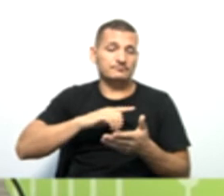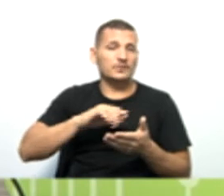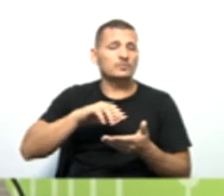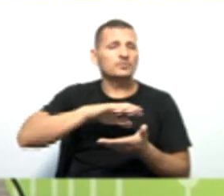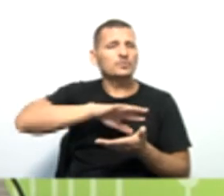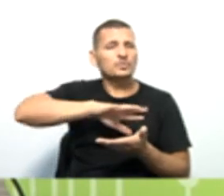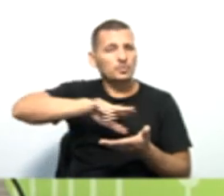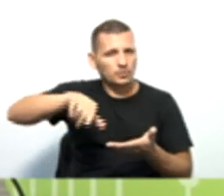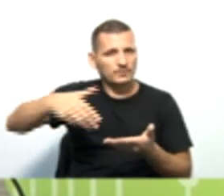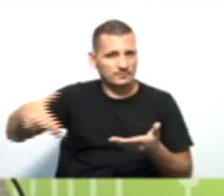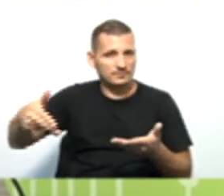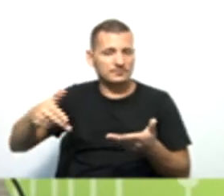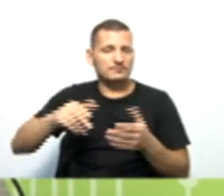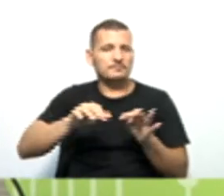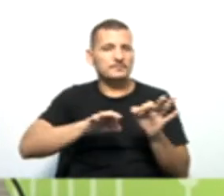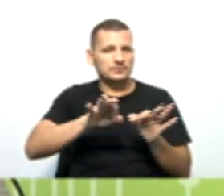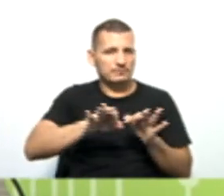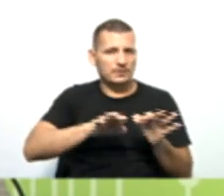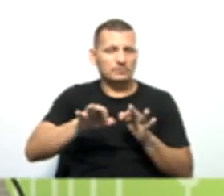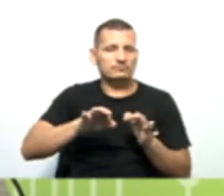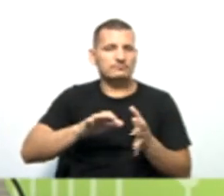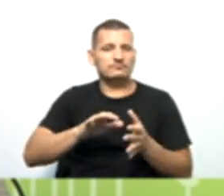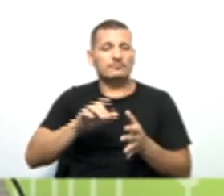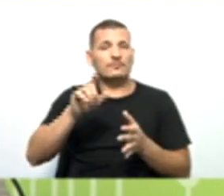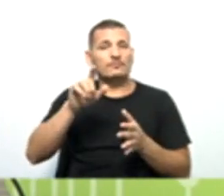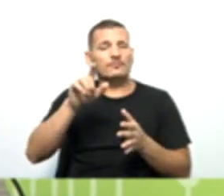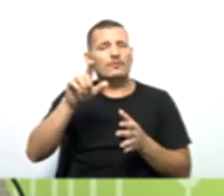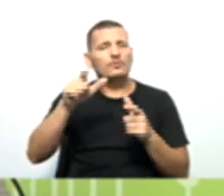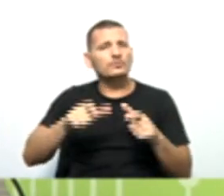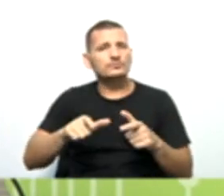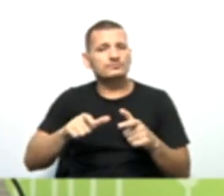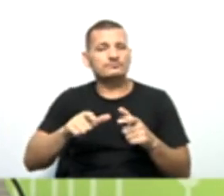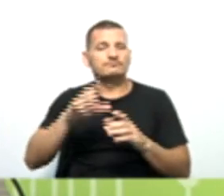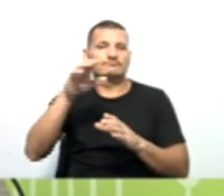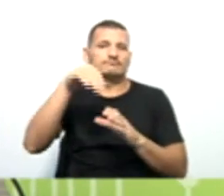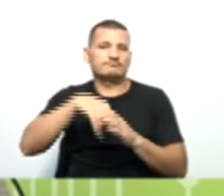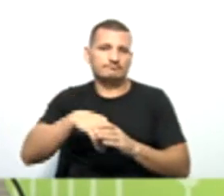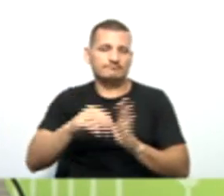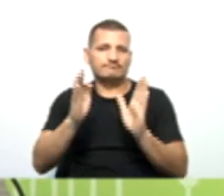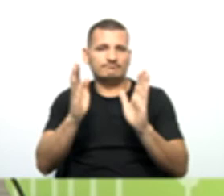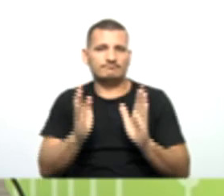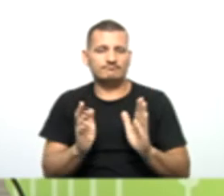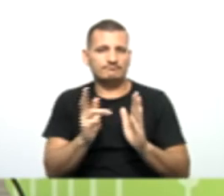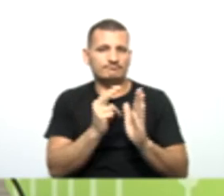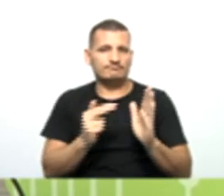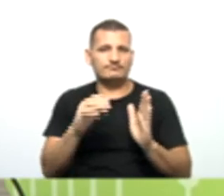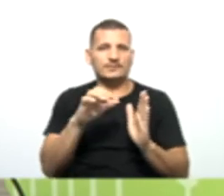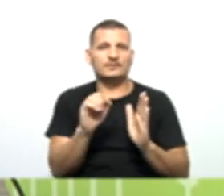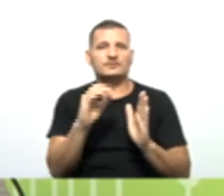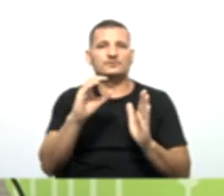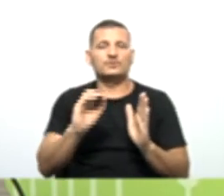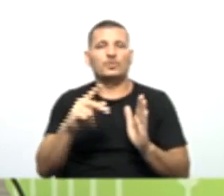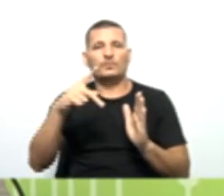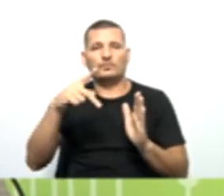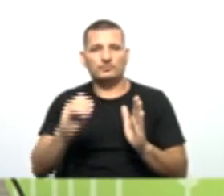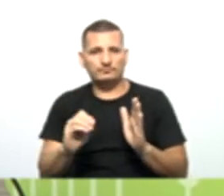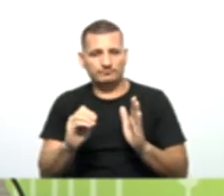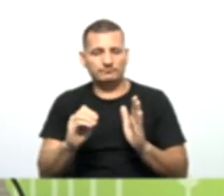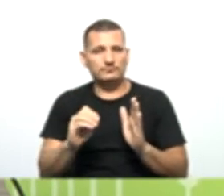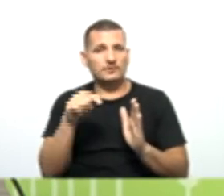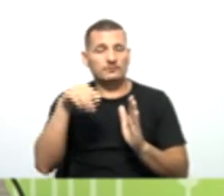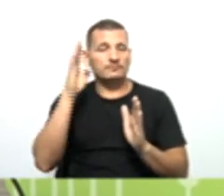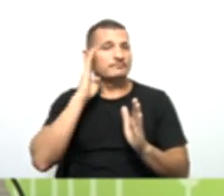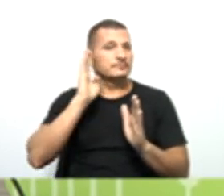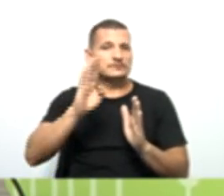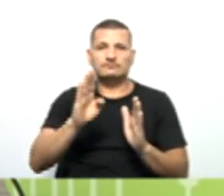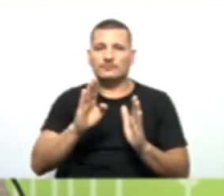atividades, o planejamento de todas essas atividades, elas vão estar inseridas dentro do escopo. Então, o escopo é uma das principais ferramentas